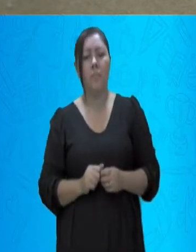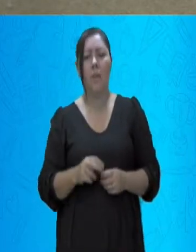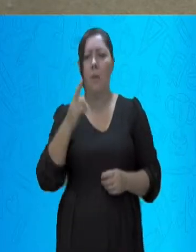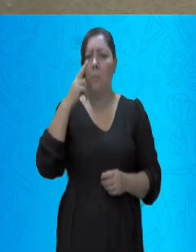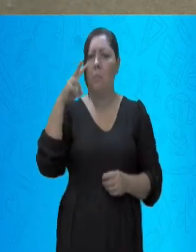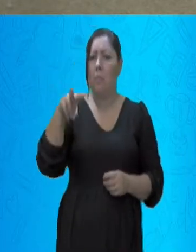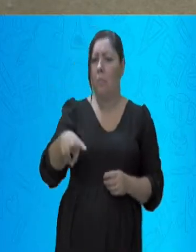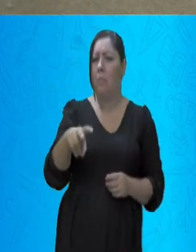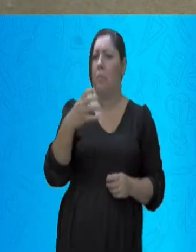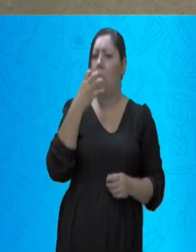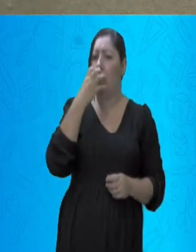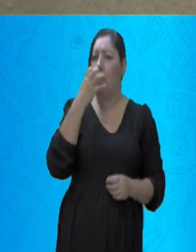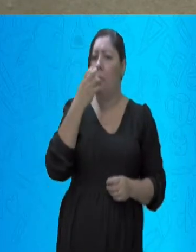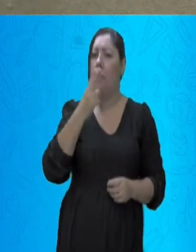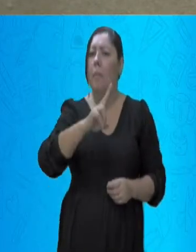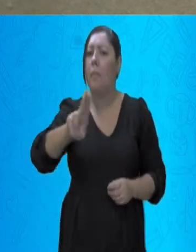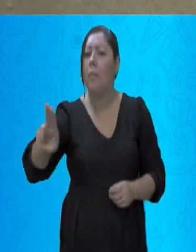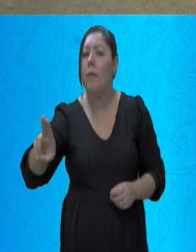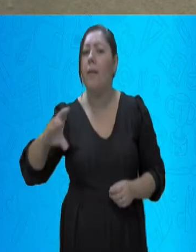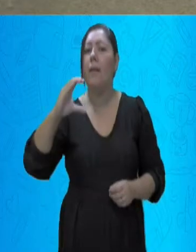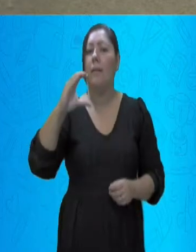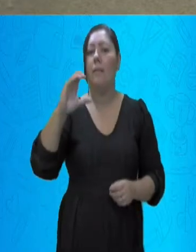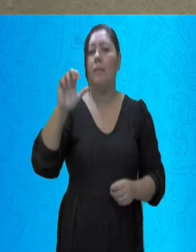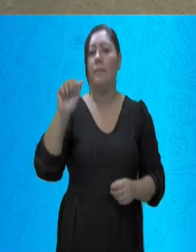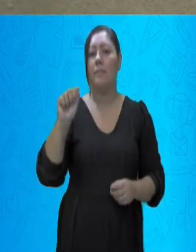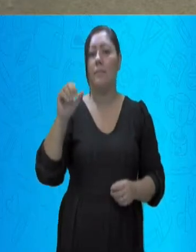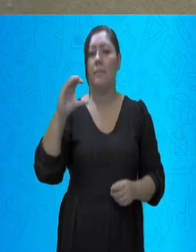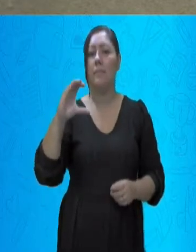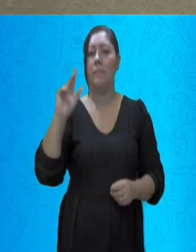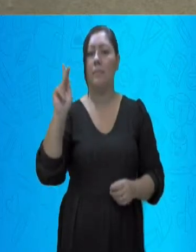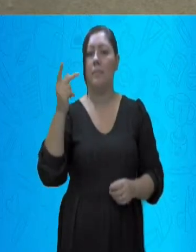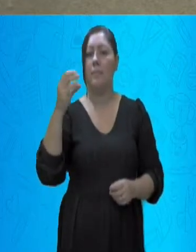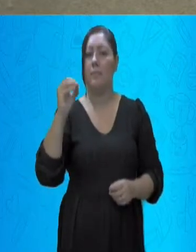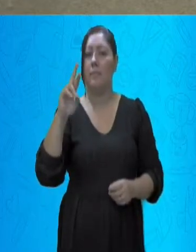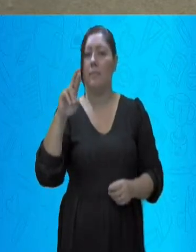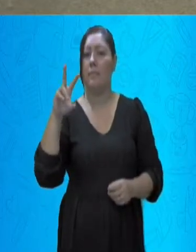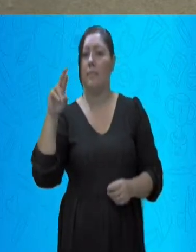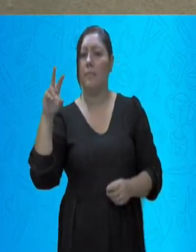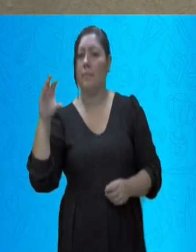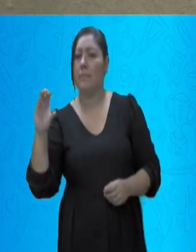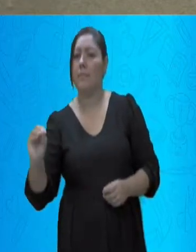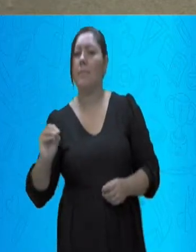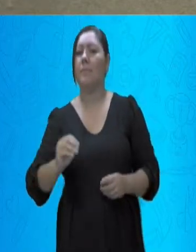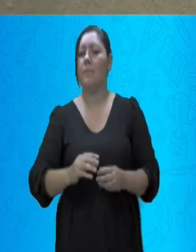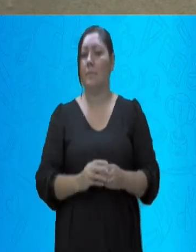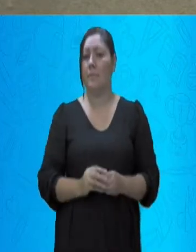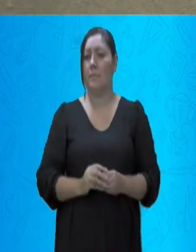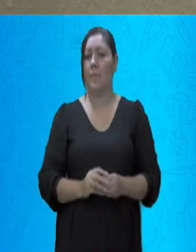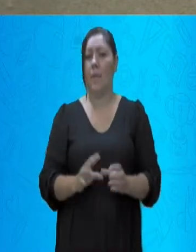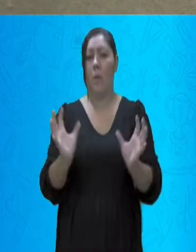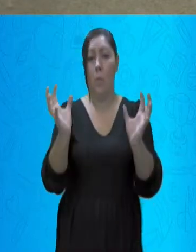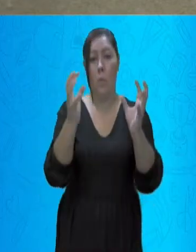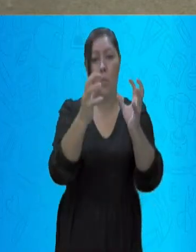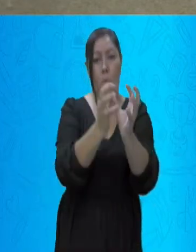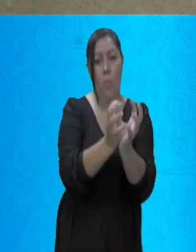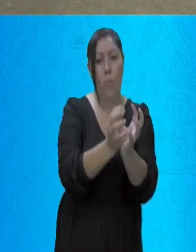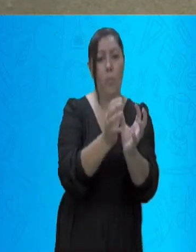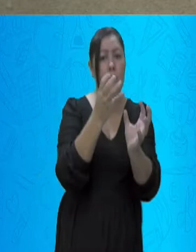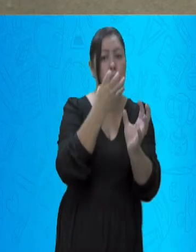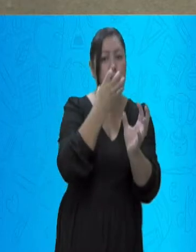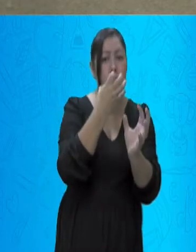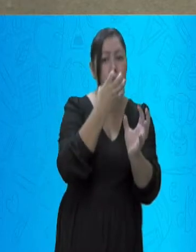nome cachorro. Então, esse nome que eu dei a esse grupo de animais que tem essa mesma semelhança